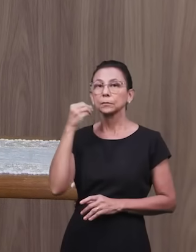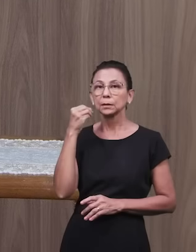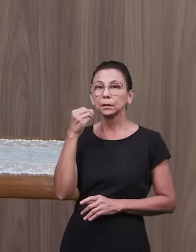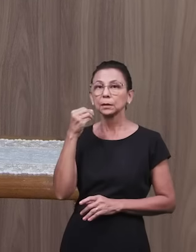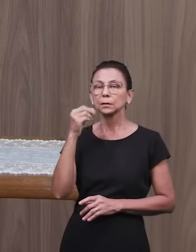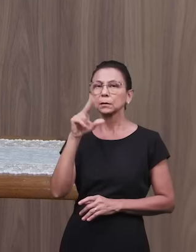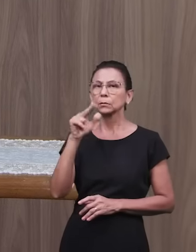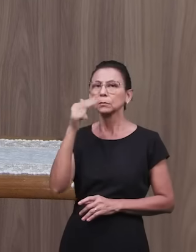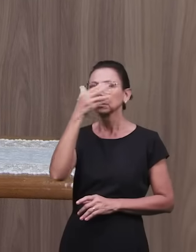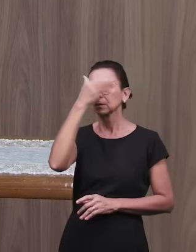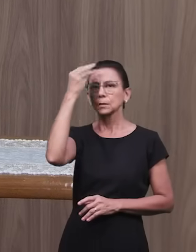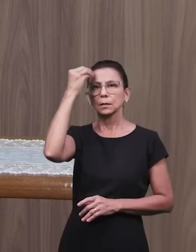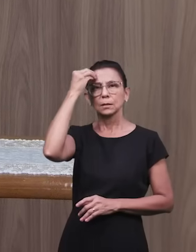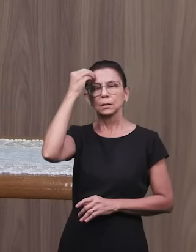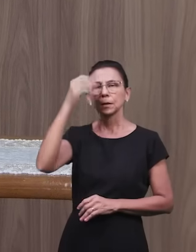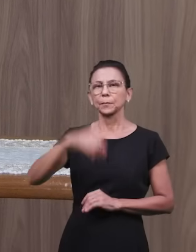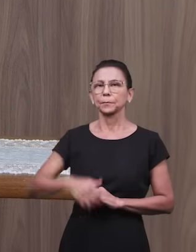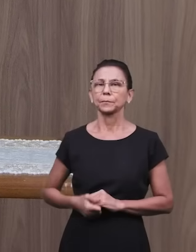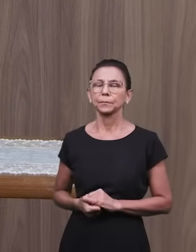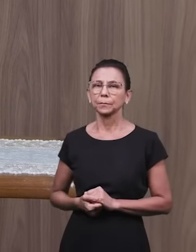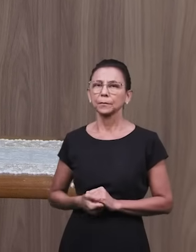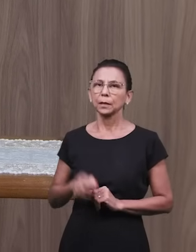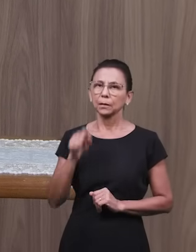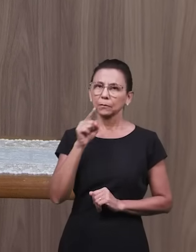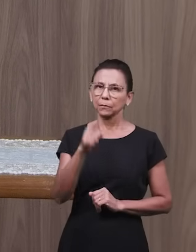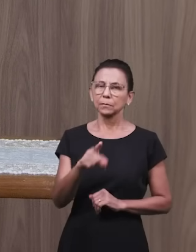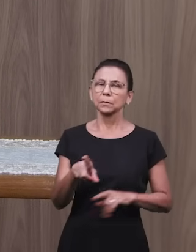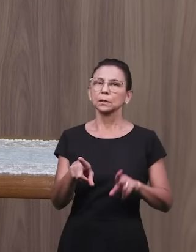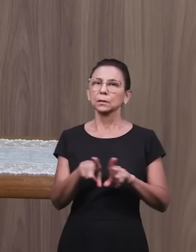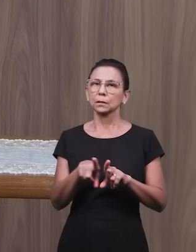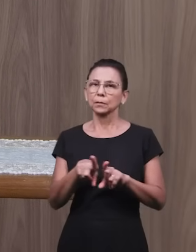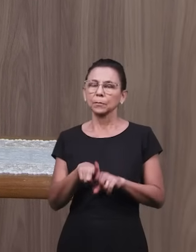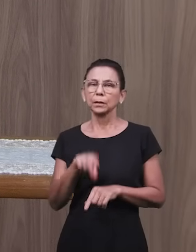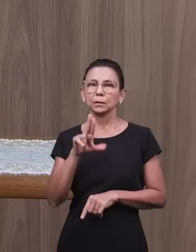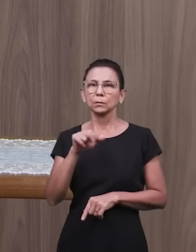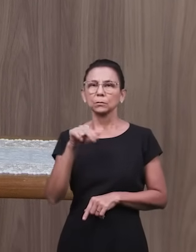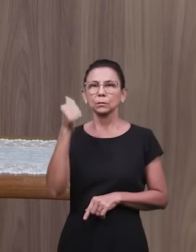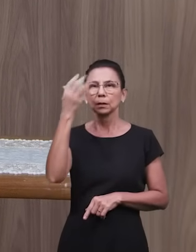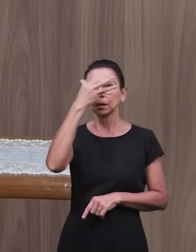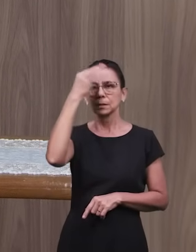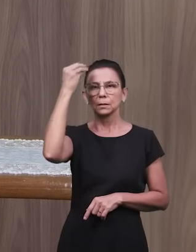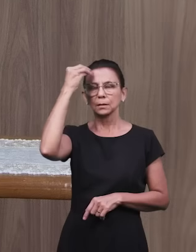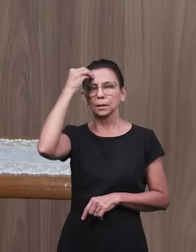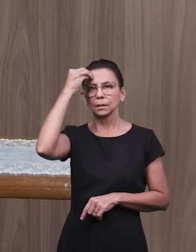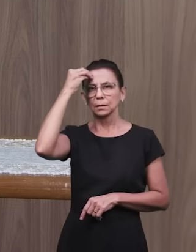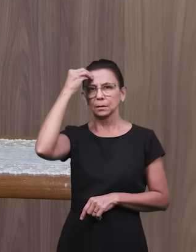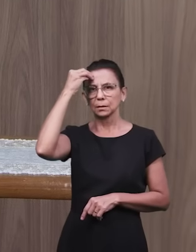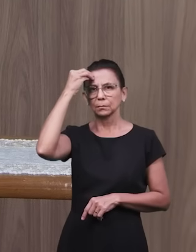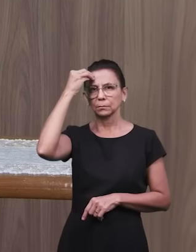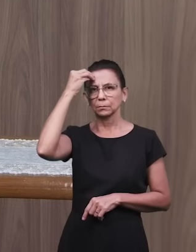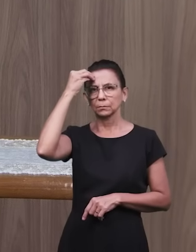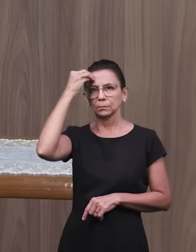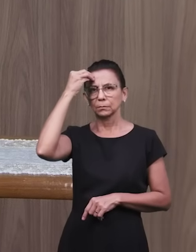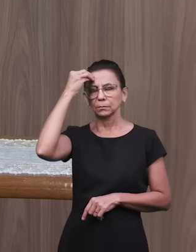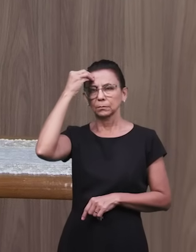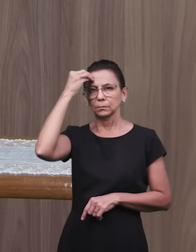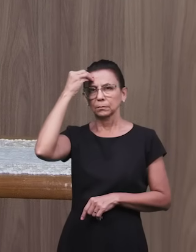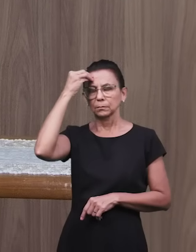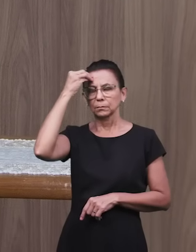fazer com você também. Que você guarde, que você mantenha aquilo que Deus te deu.